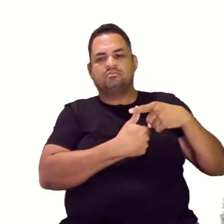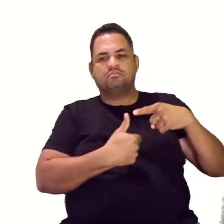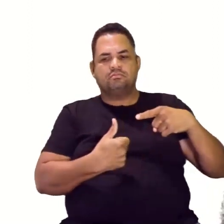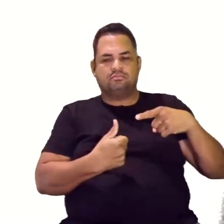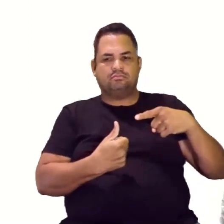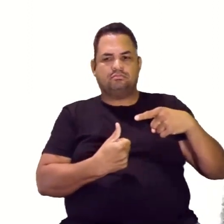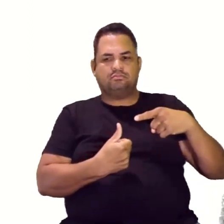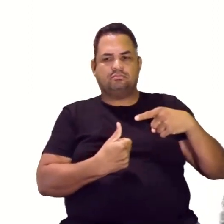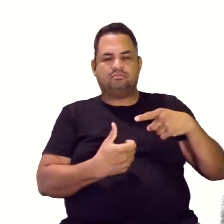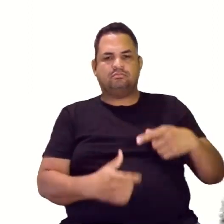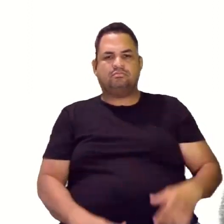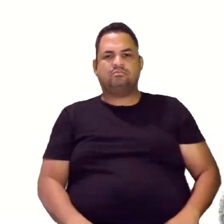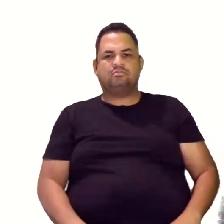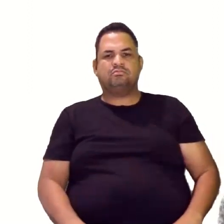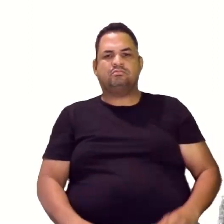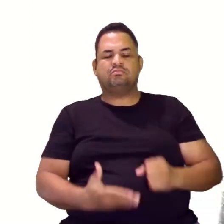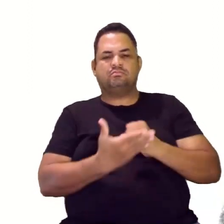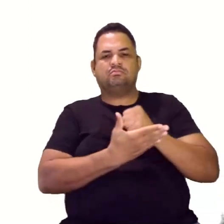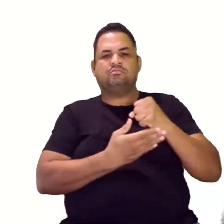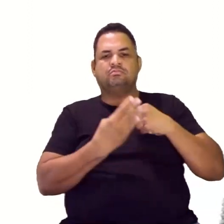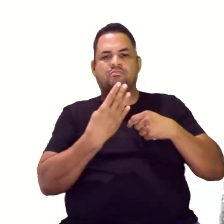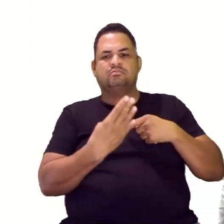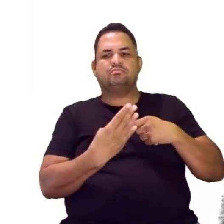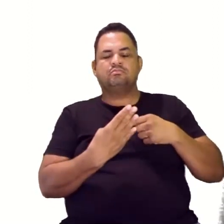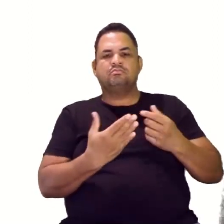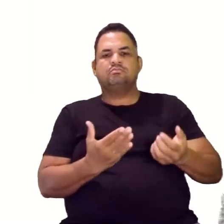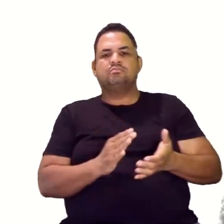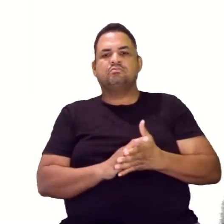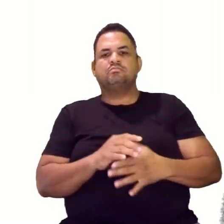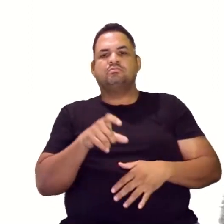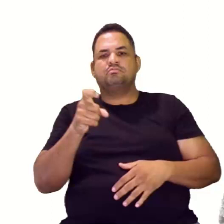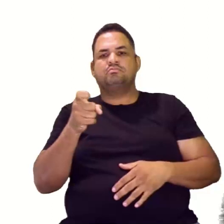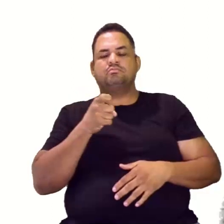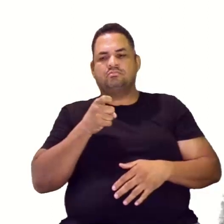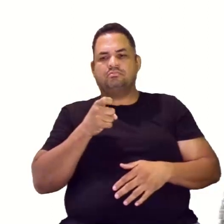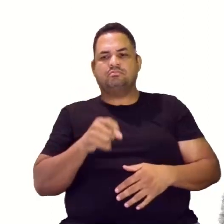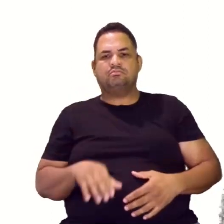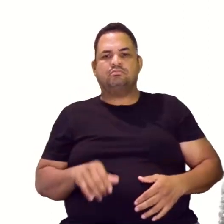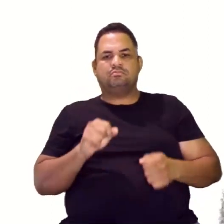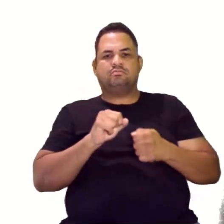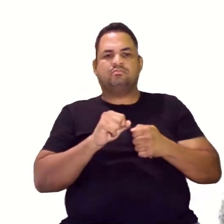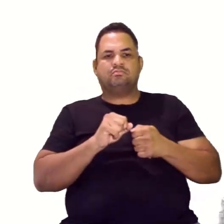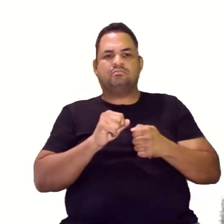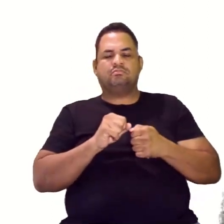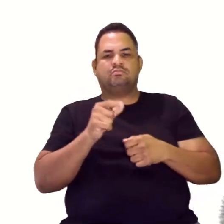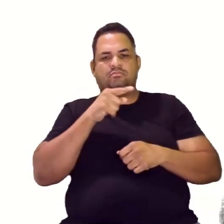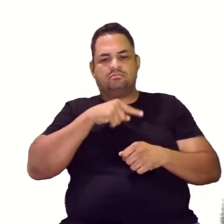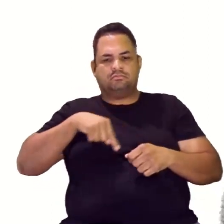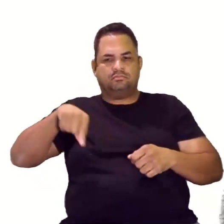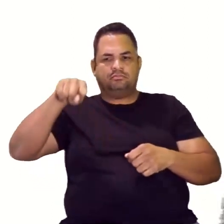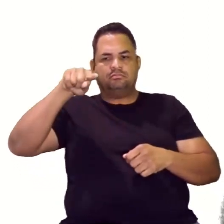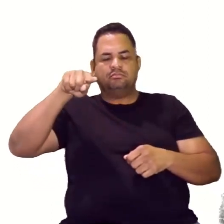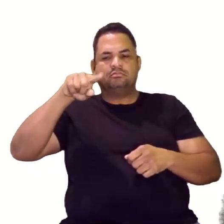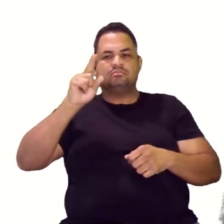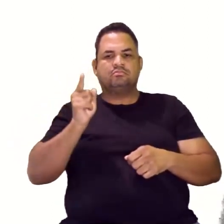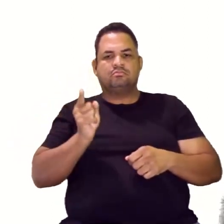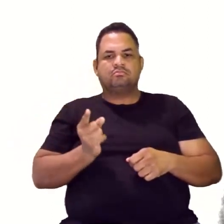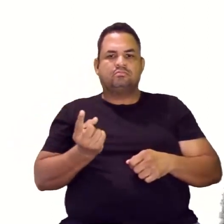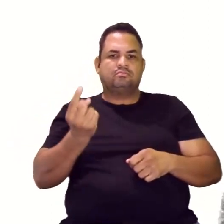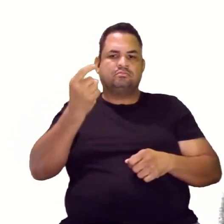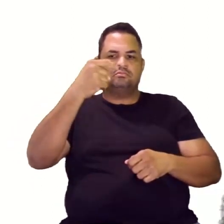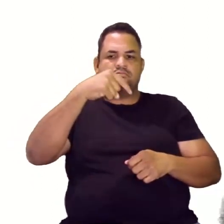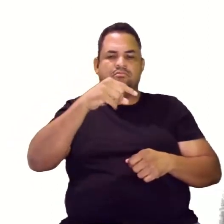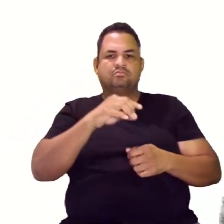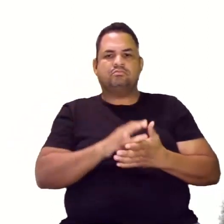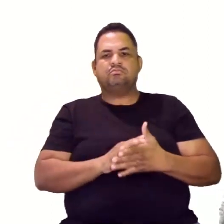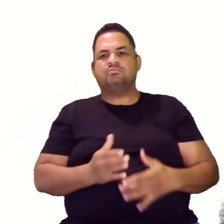1 sobre 16. Na base 4, tem que ser igual a x. Fazendo o nosso giro, esse elevado a